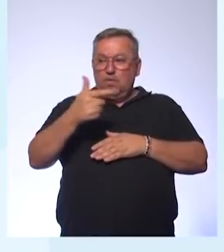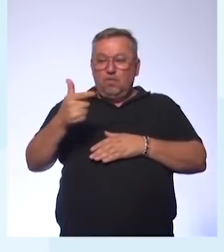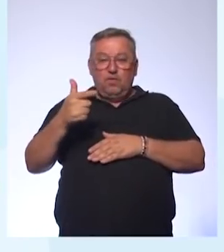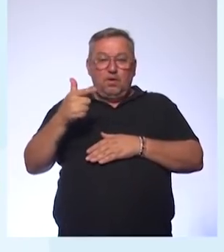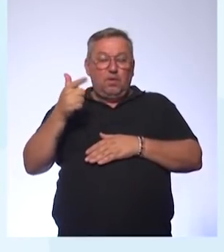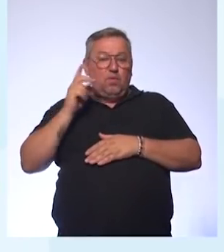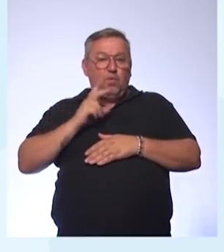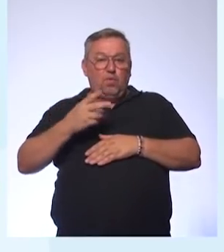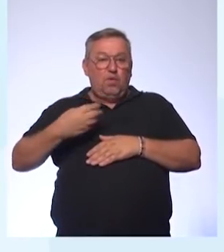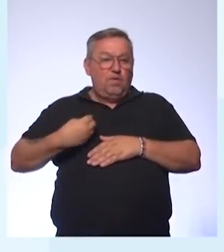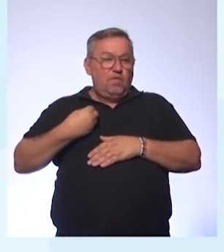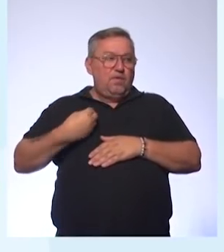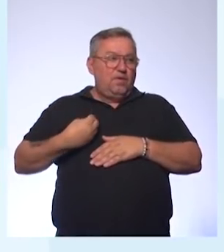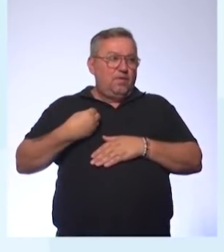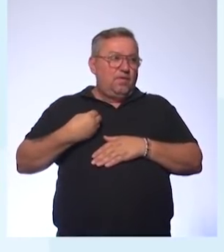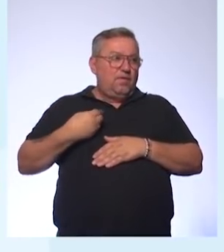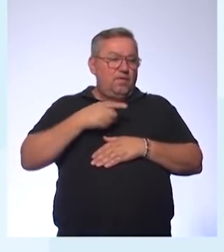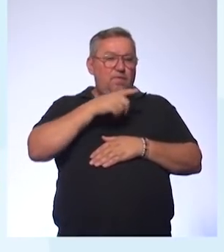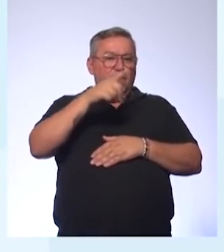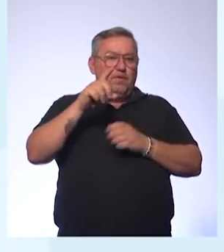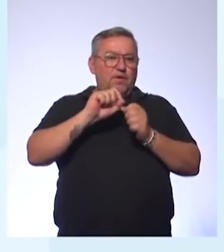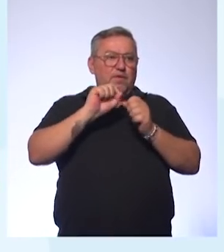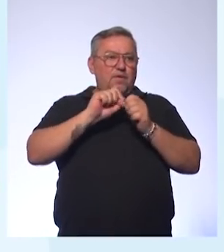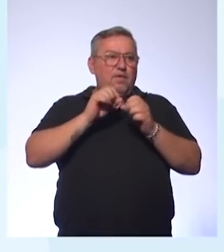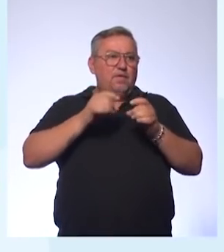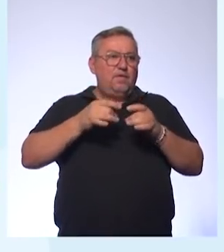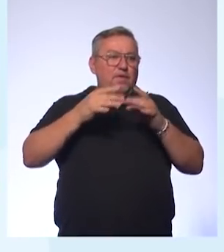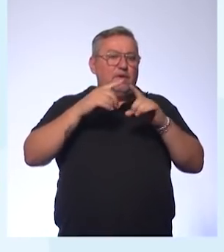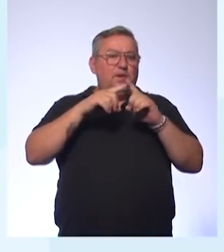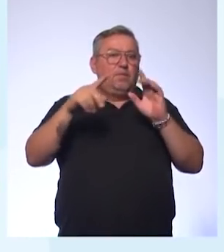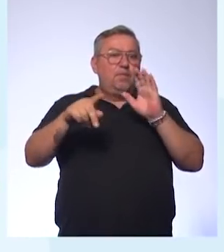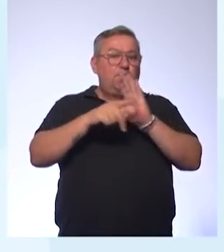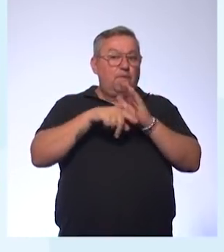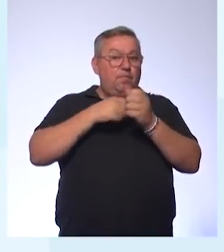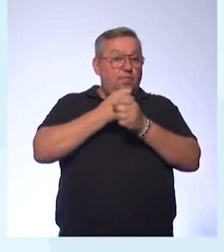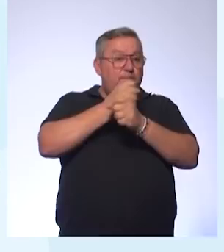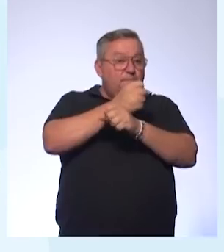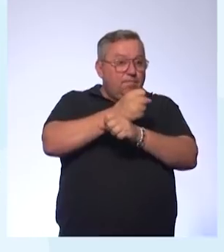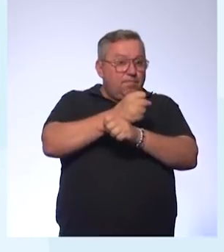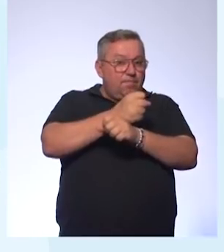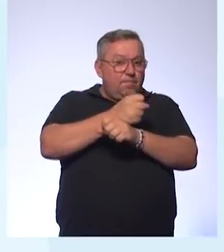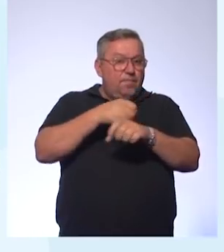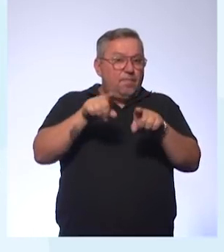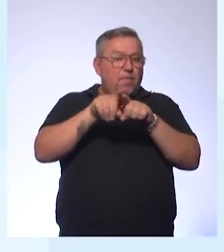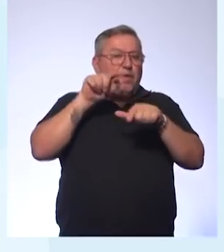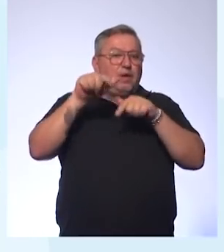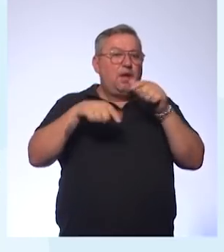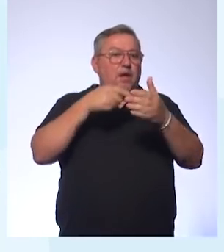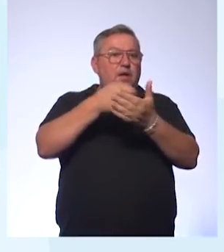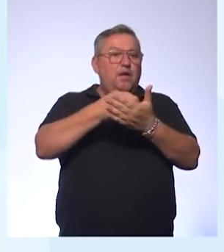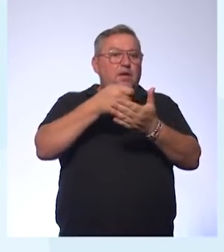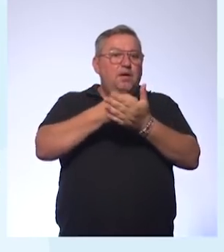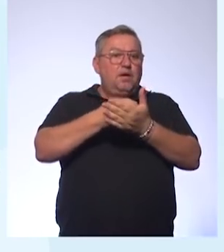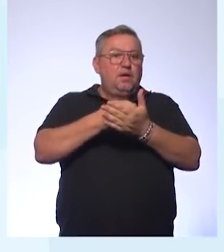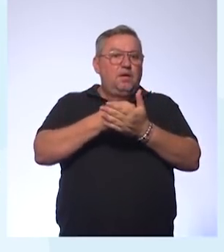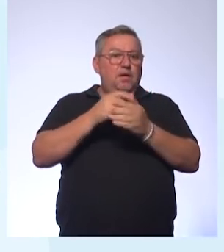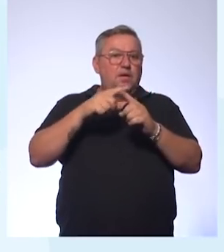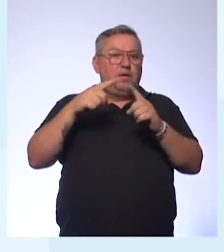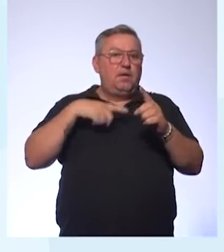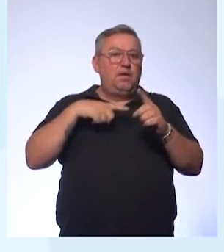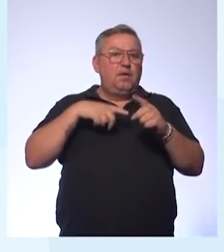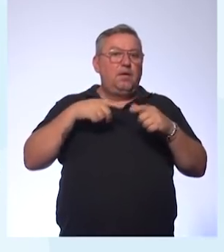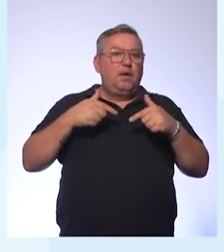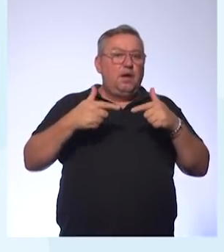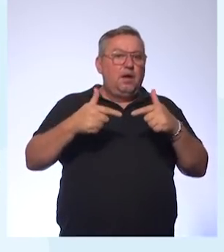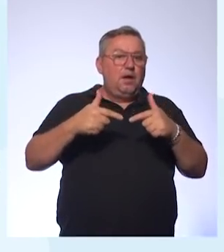se manter, você acabava se vendendo para a escravidão. Trabalho forçado exigido pelo Estado,